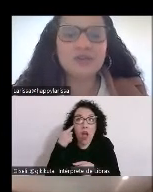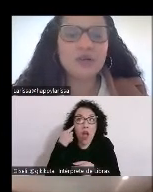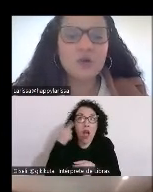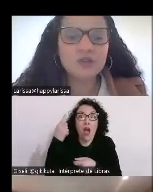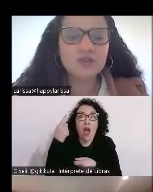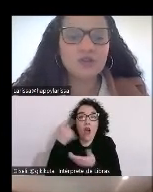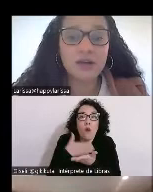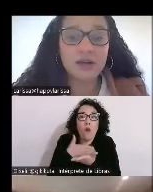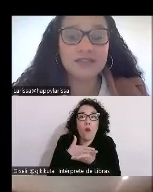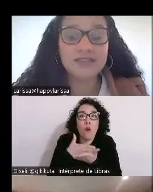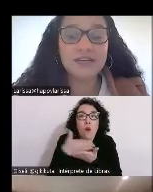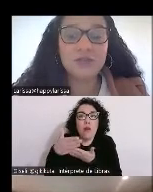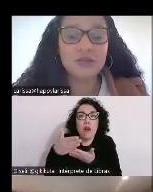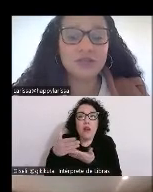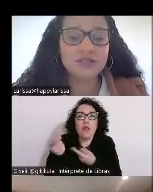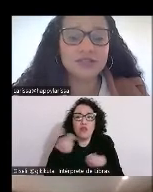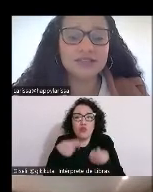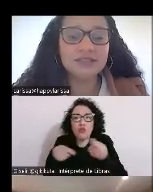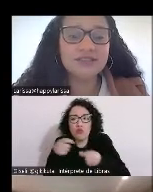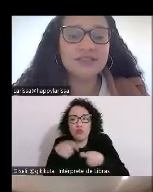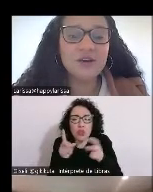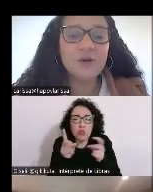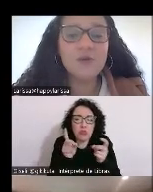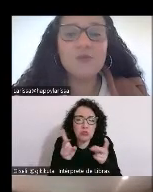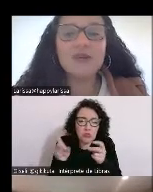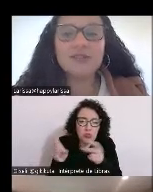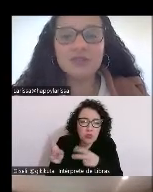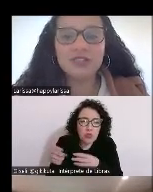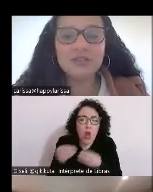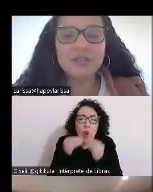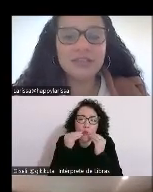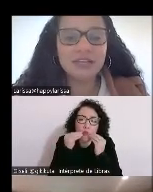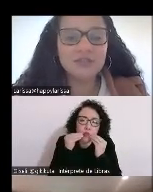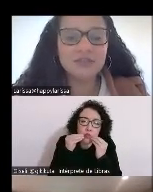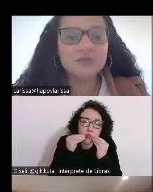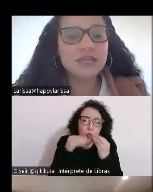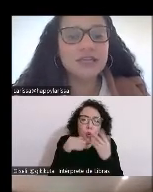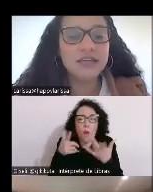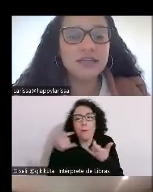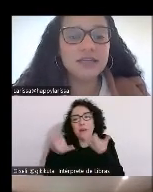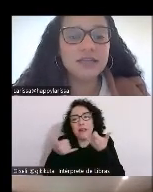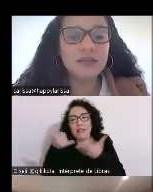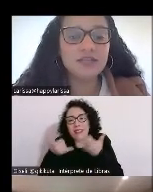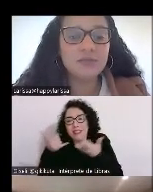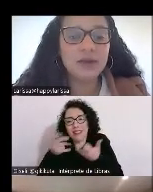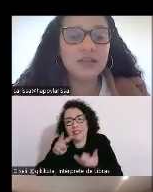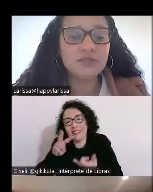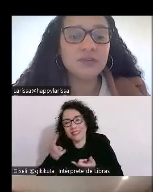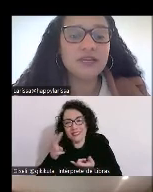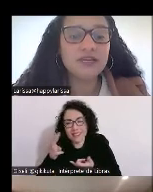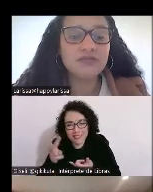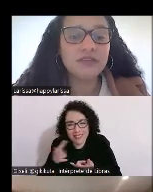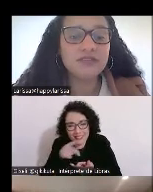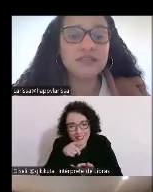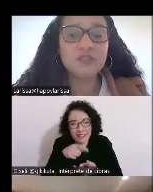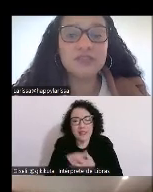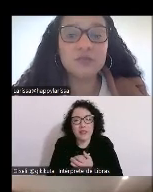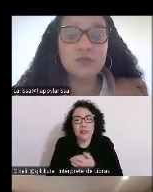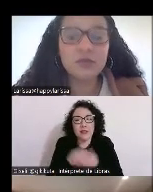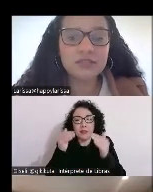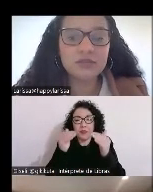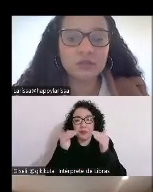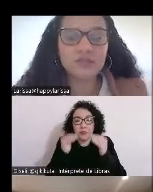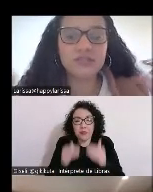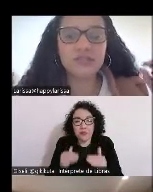começar um negócio local, que seria uma loja de donuts ou uma loja de brinquedos. E ali, na parte de baixo, o que ele fez? Eles fizeram